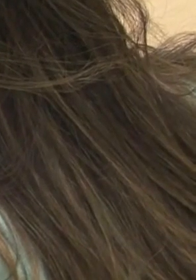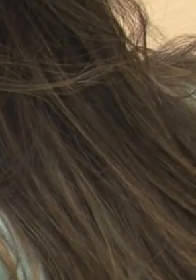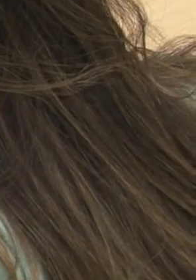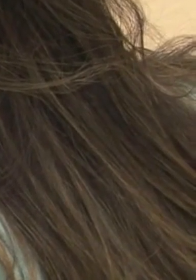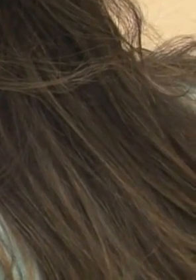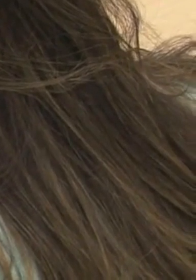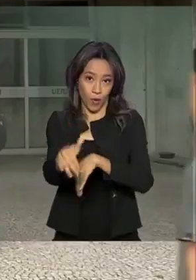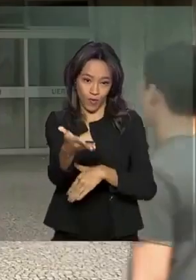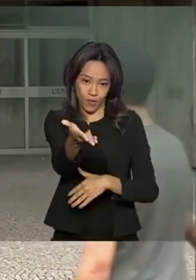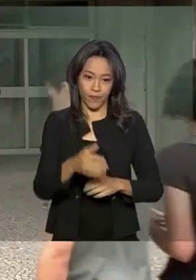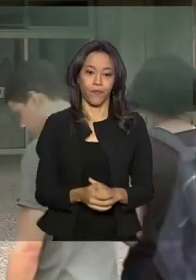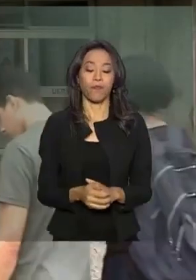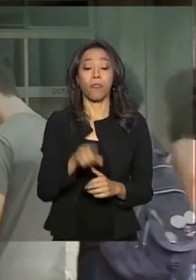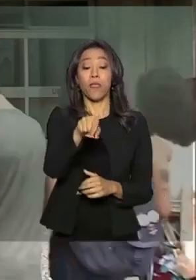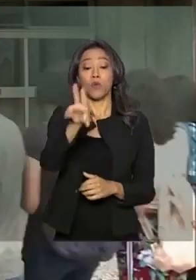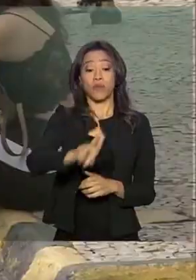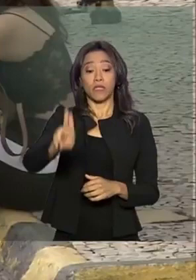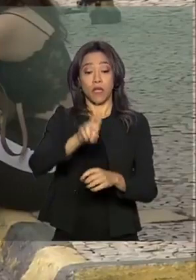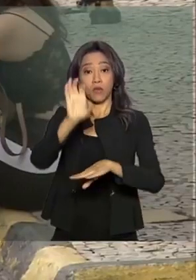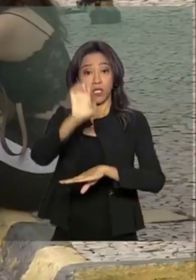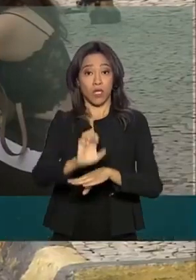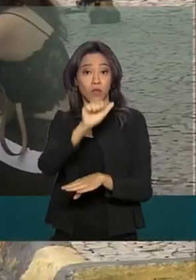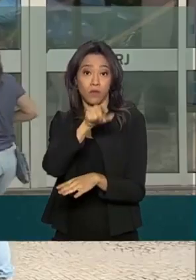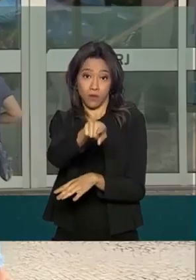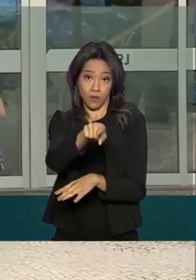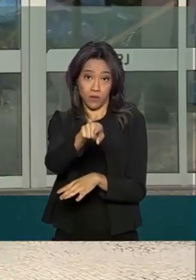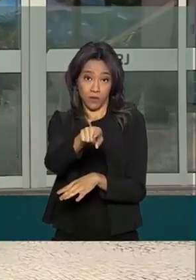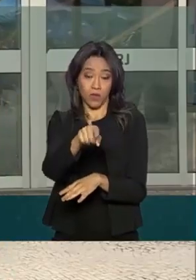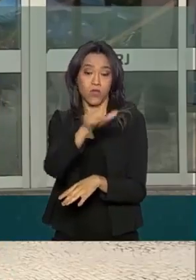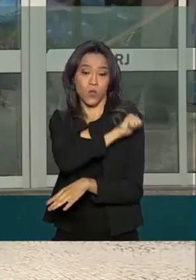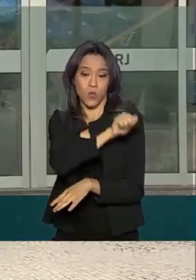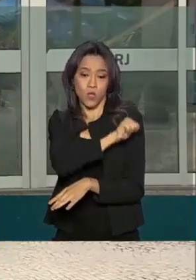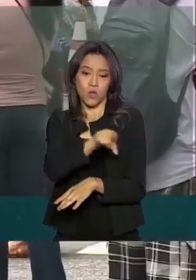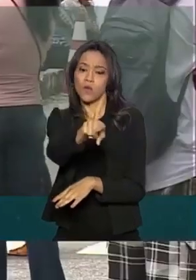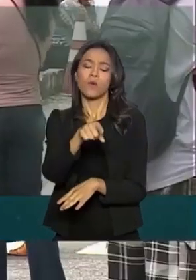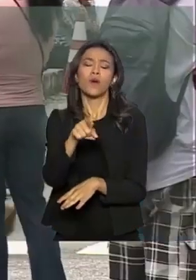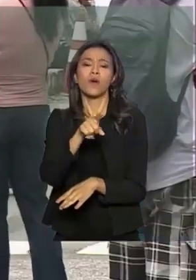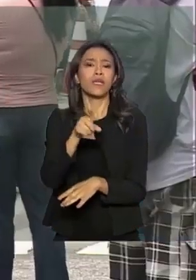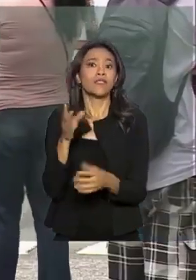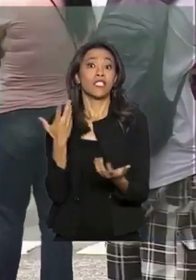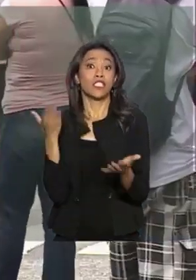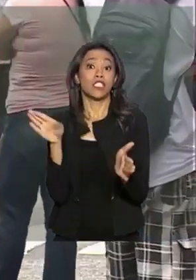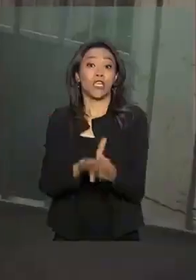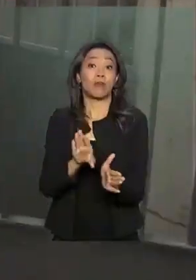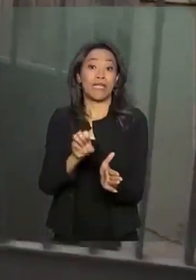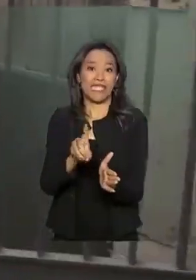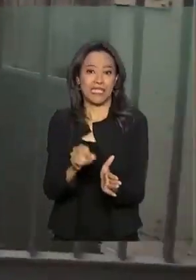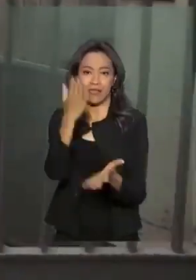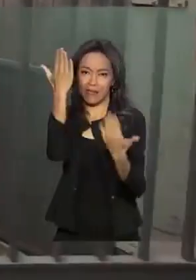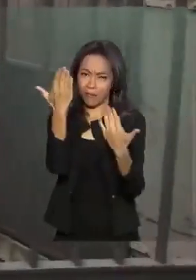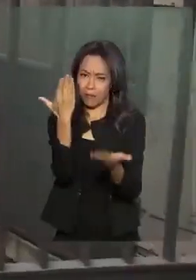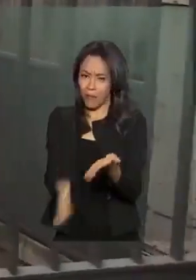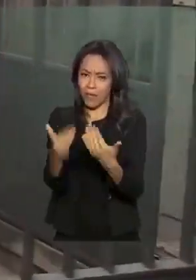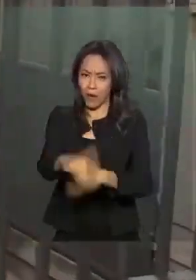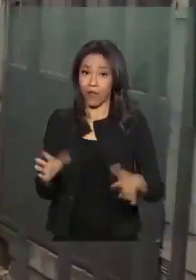pediu à justiça a suspensão de todos os processos de seleção pelo sisu até que duas coisas sejam